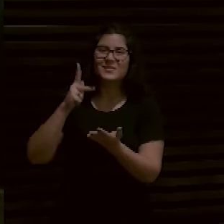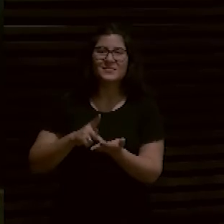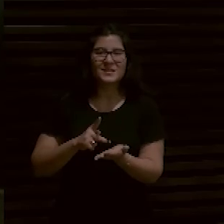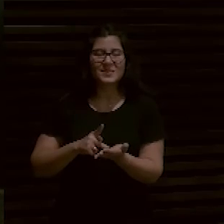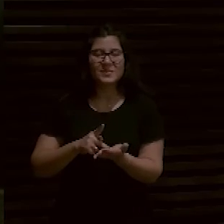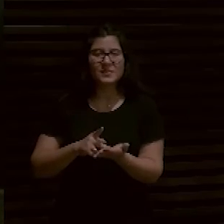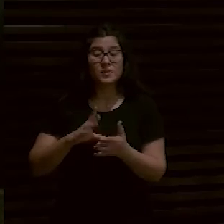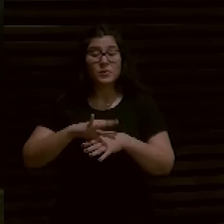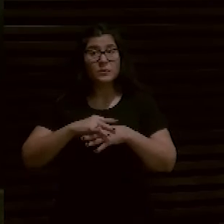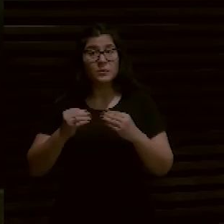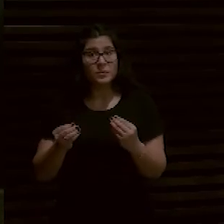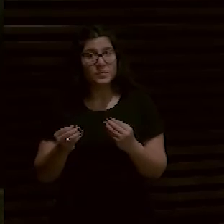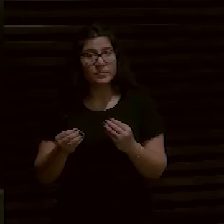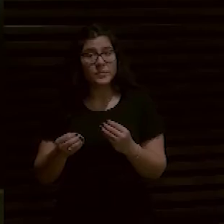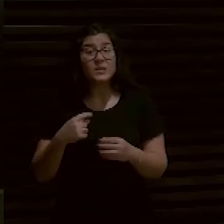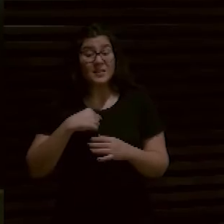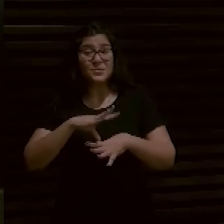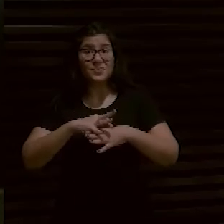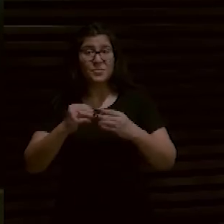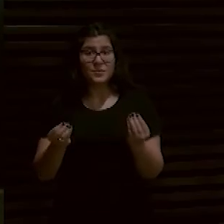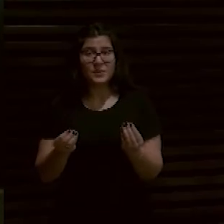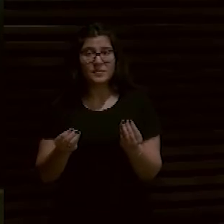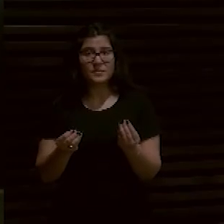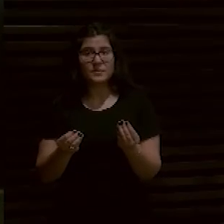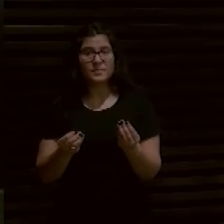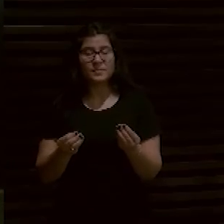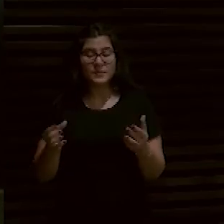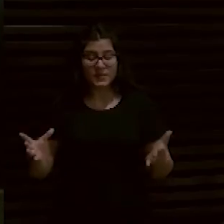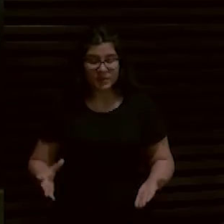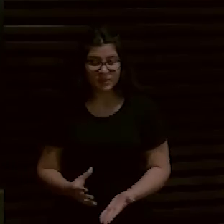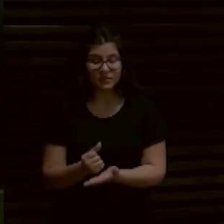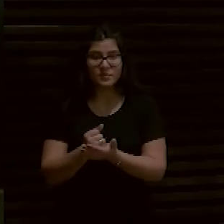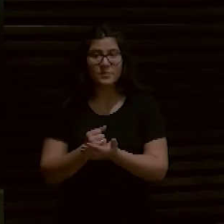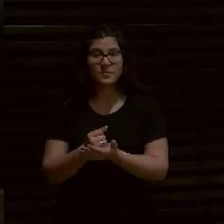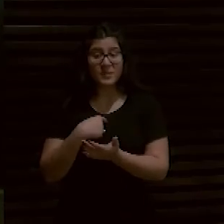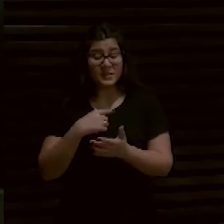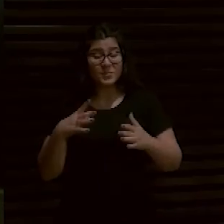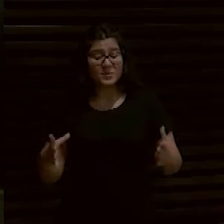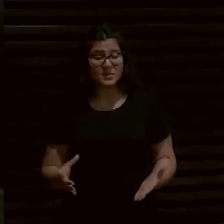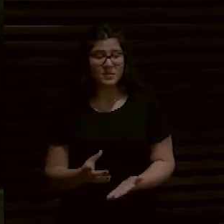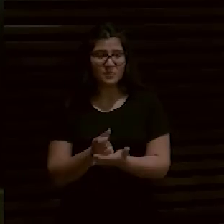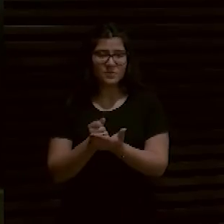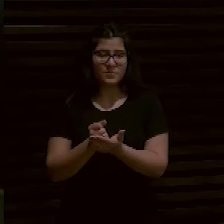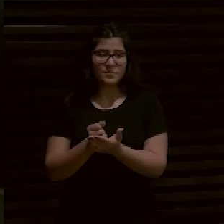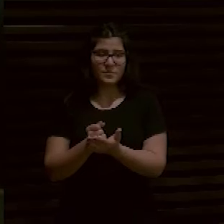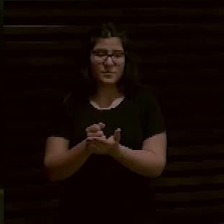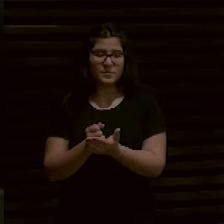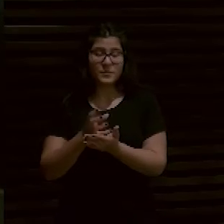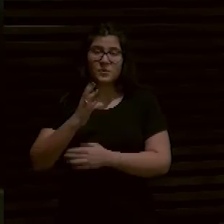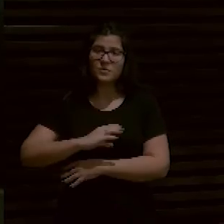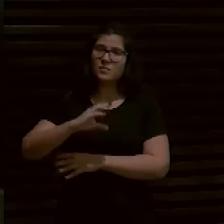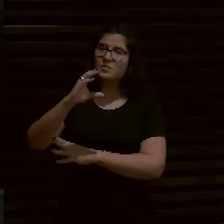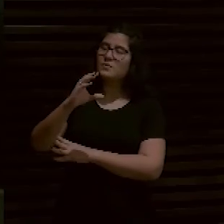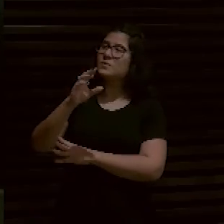diz: cura-me e serei curado. Salva-me e serei salvo. A confiança